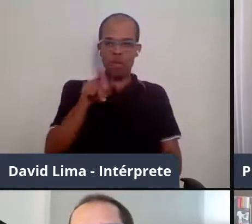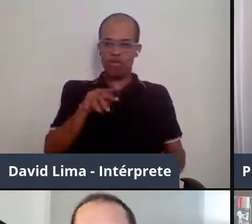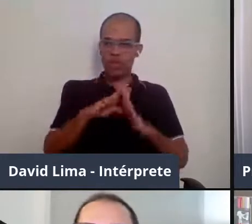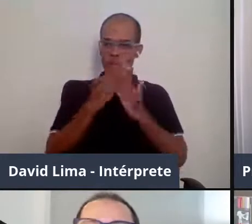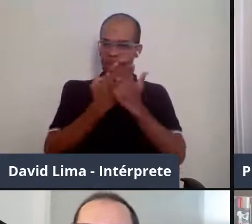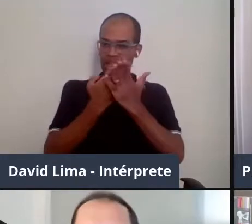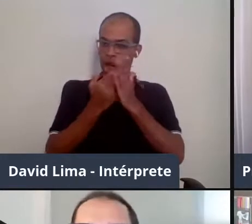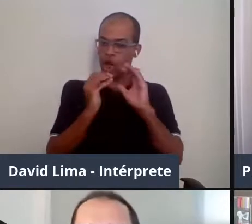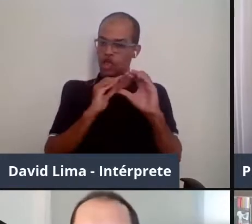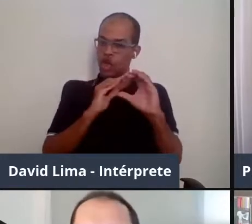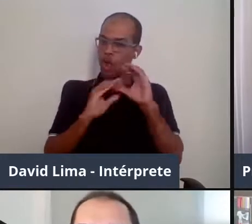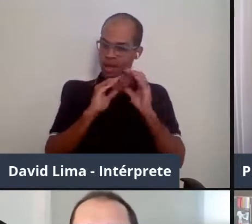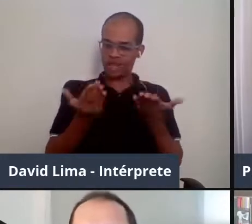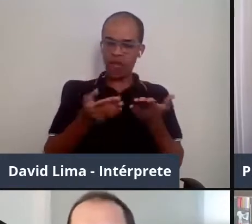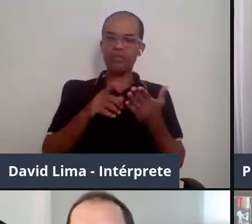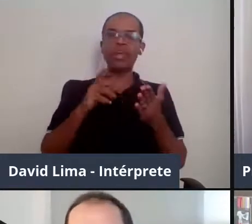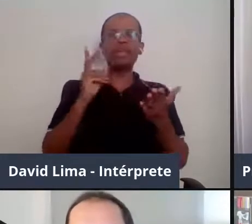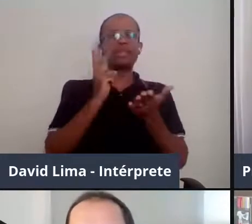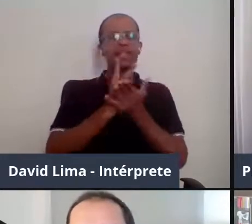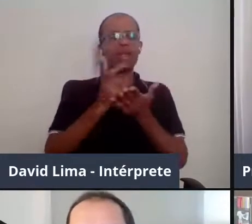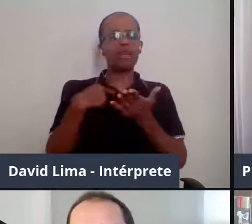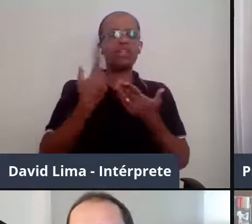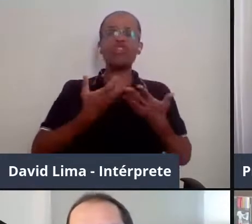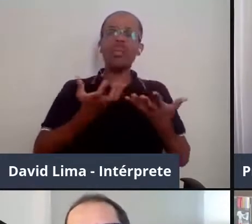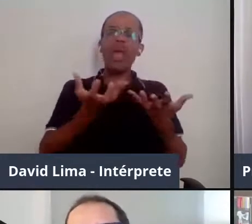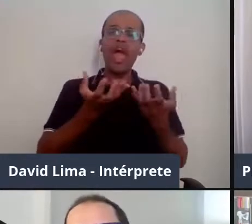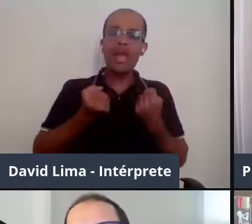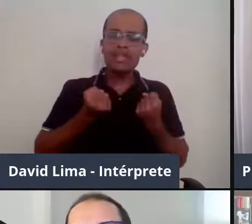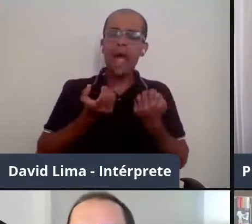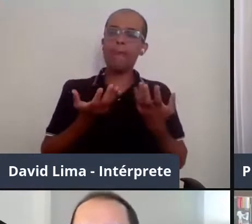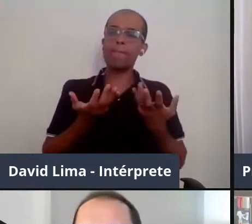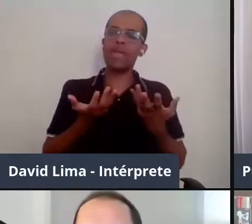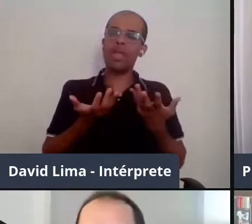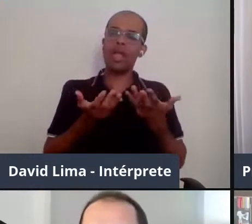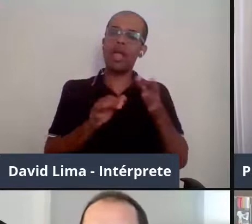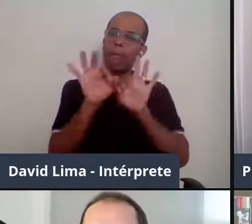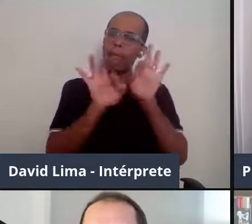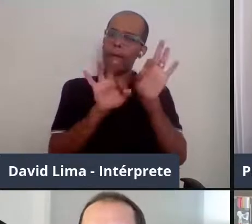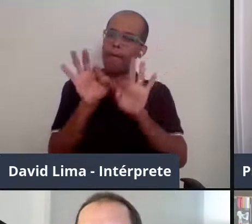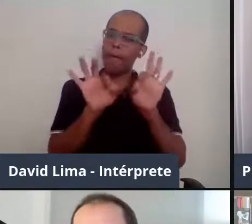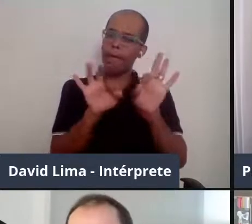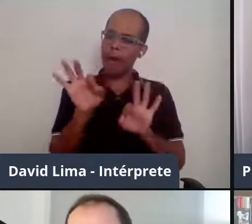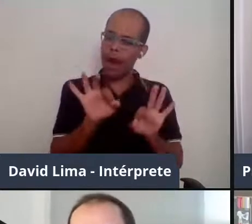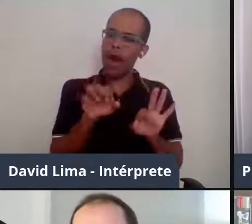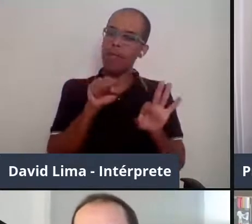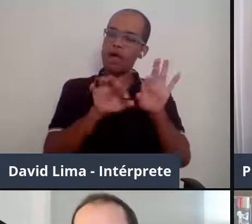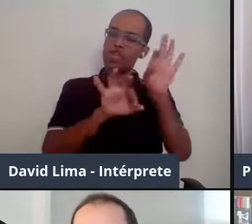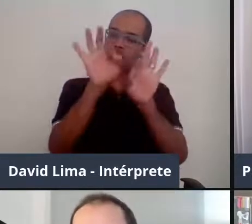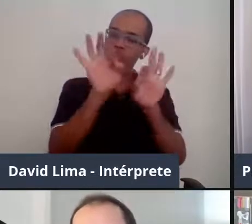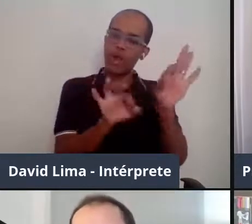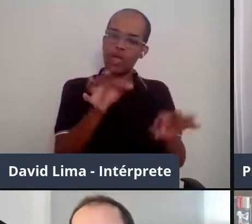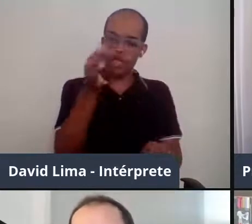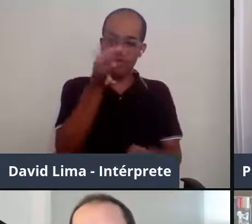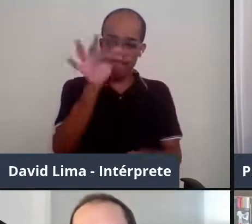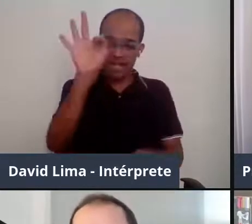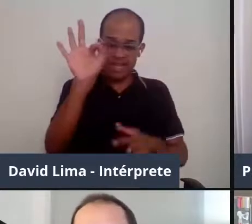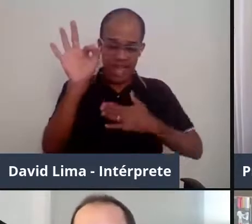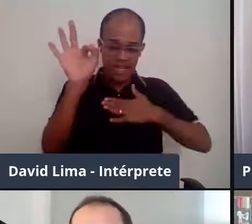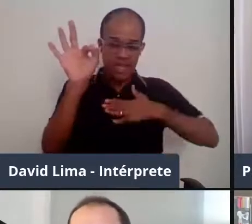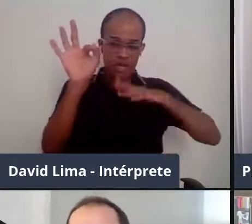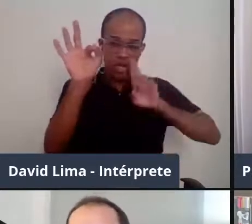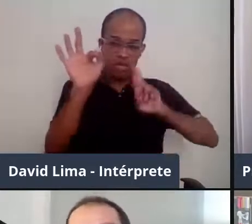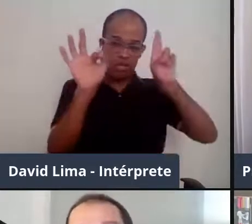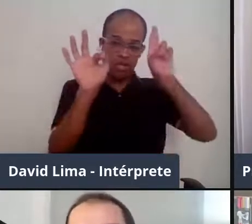Comunicação, e a gente recebe bastante processos, geralmente os processos em francês eu que cuido por